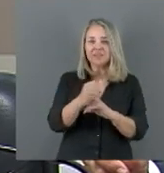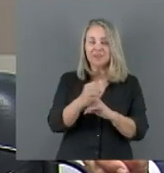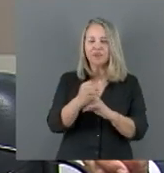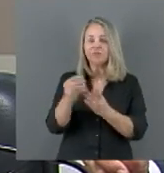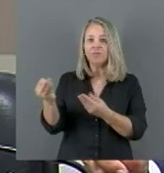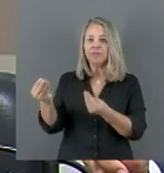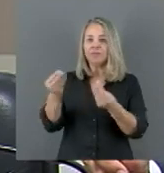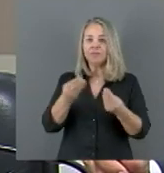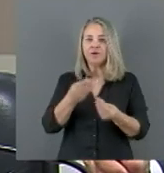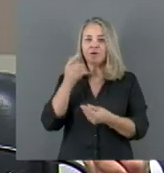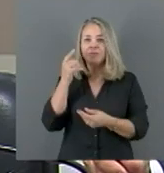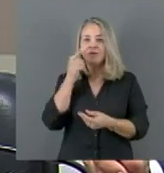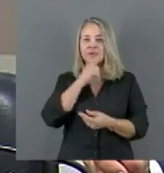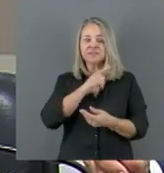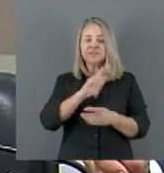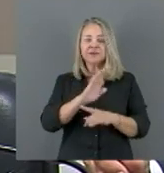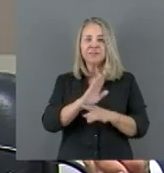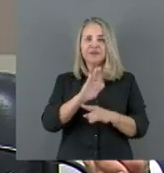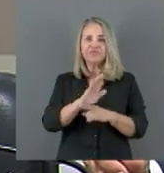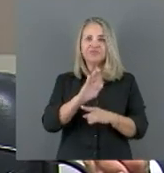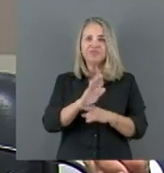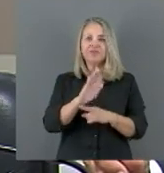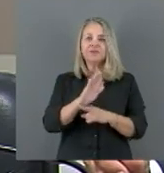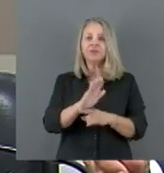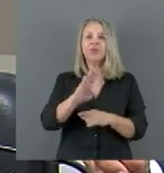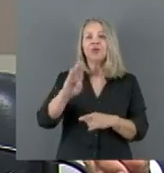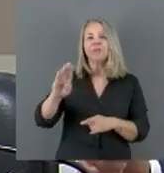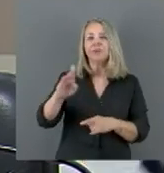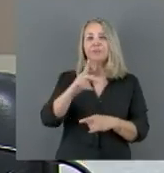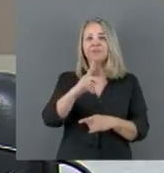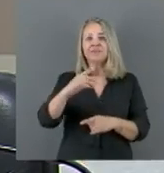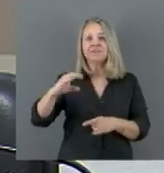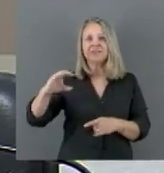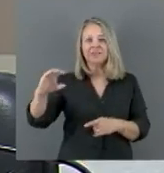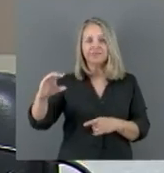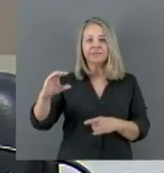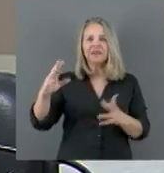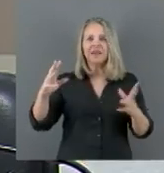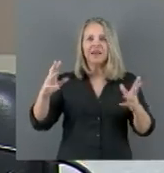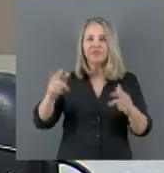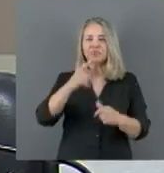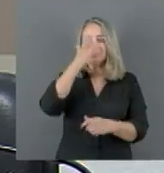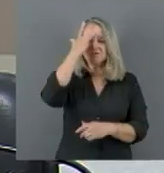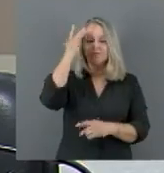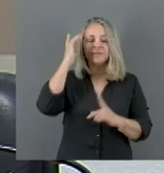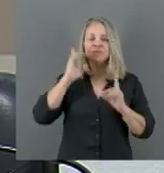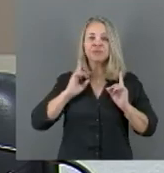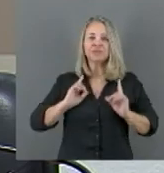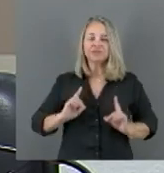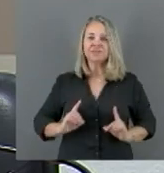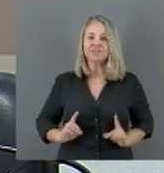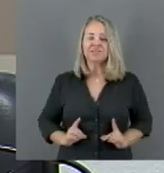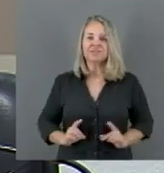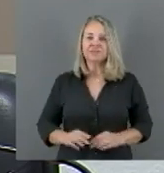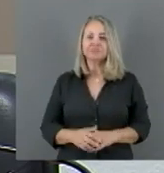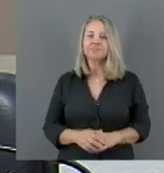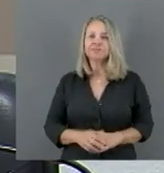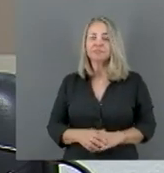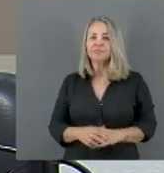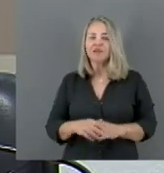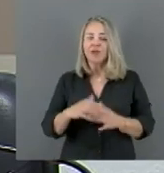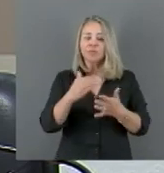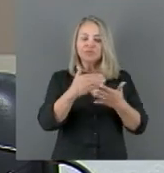concessão de benefício de prestação continuada a pessoas com deficiência. Os